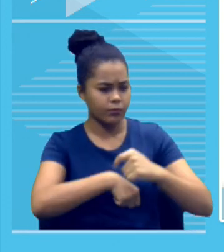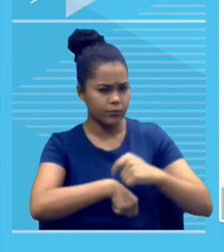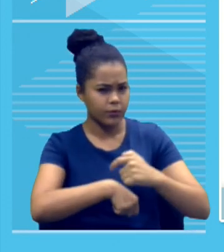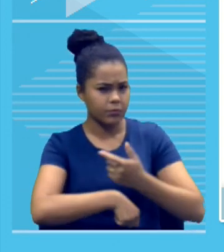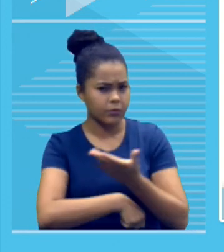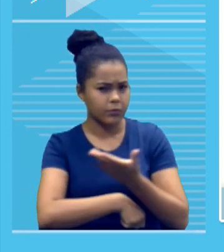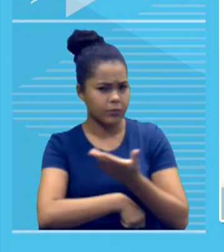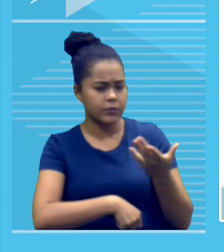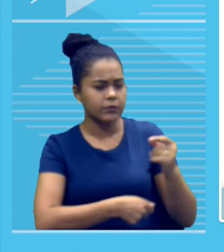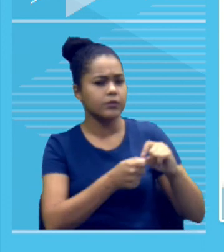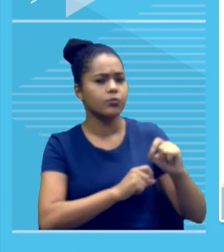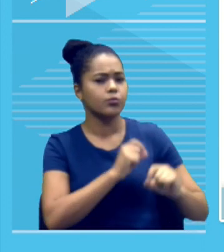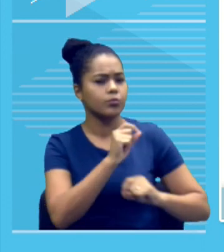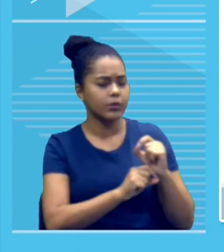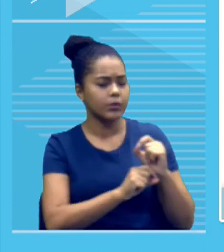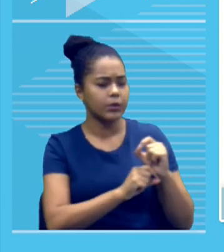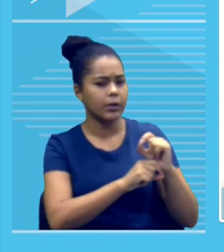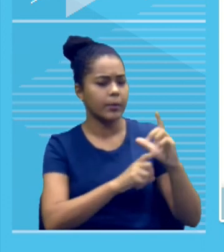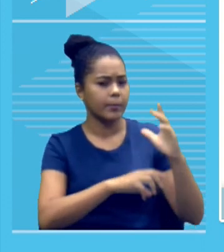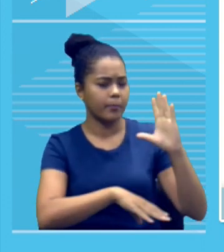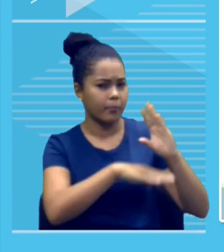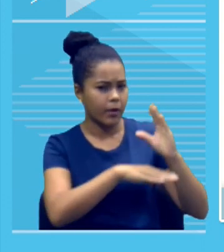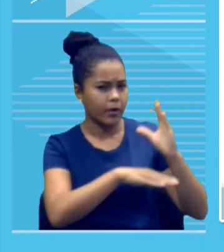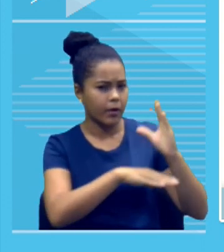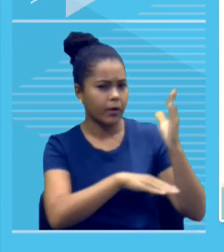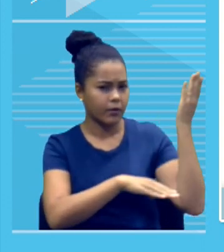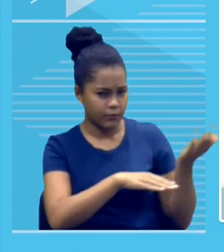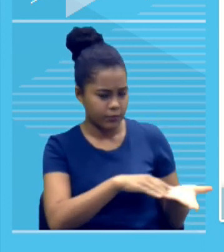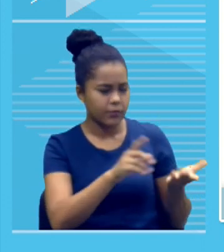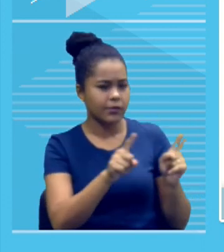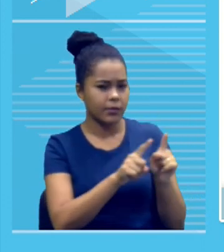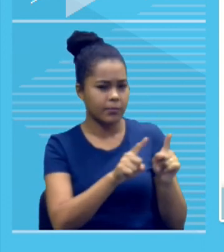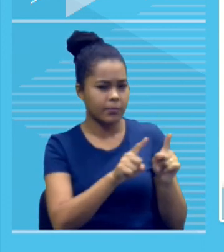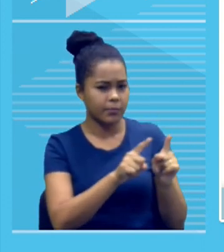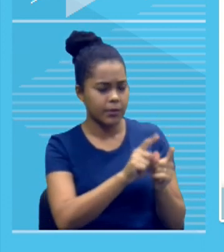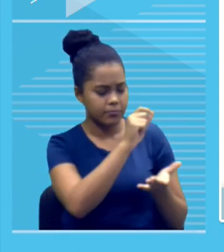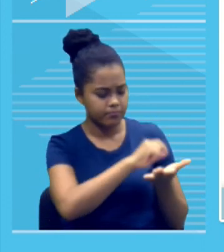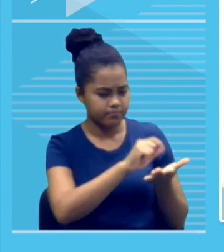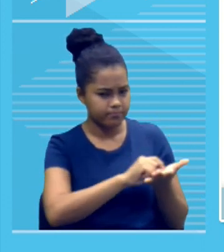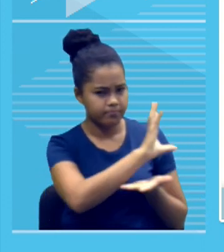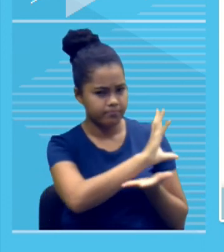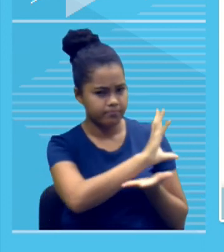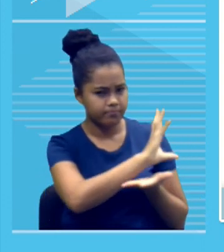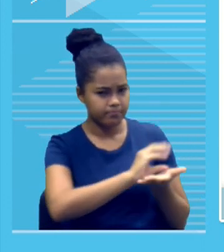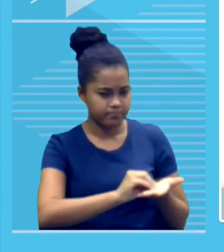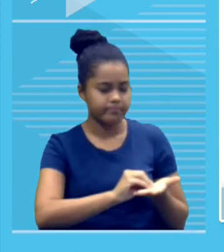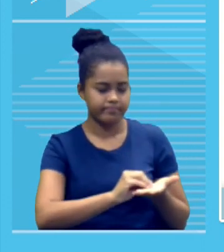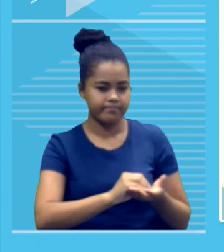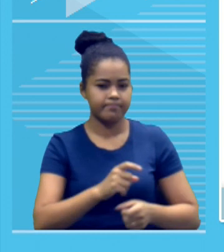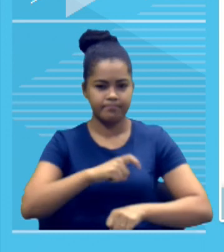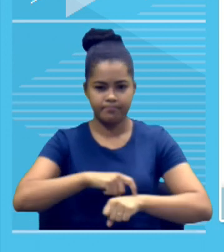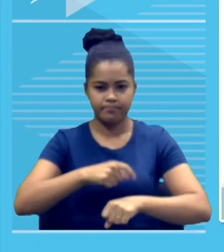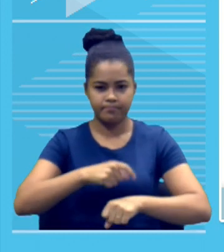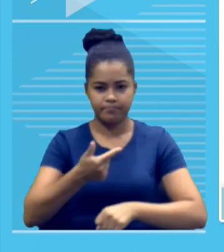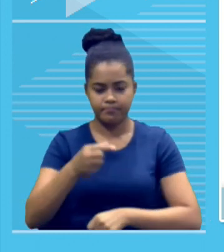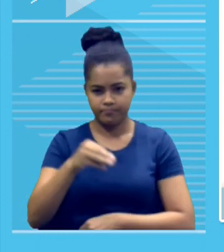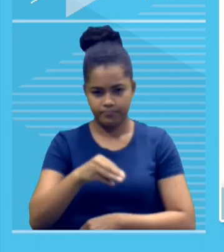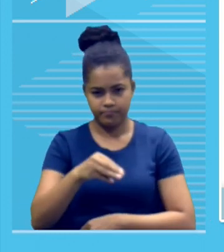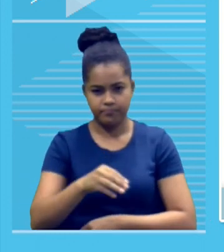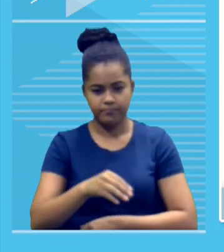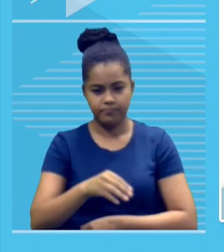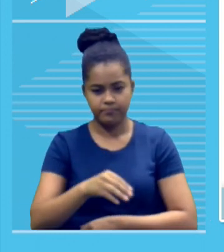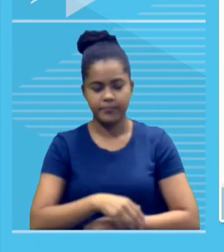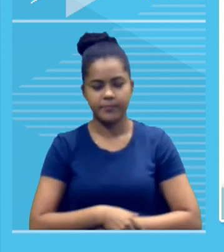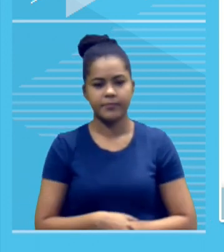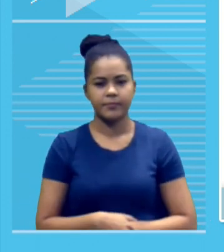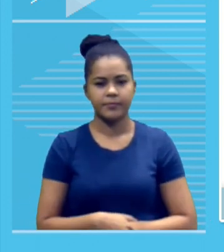tempo aí que é para você possa aí fazer um print, anotação, certo? Anotações e ressalvas. Vamos colocar aí 2 minutinhos aí, por